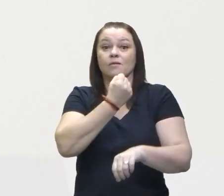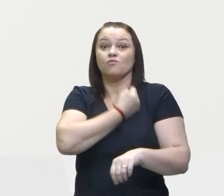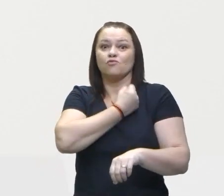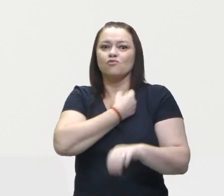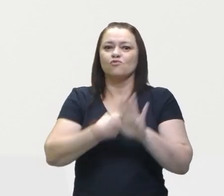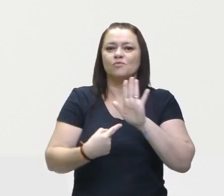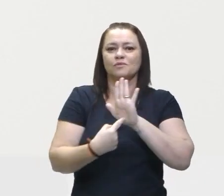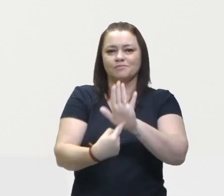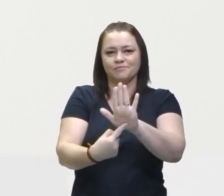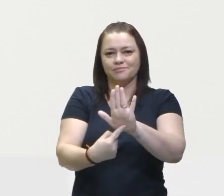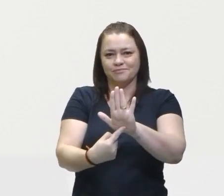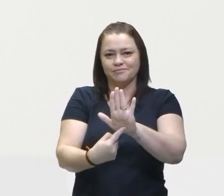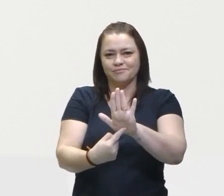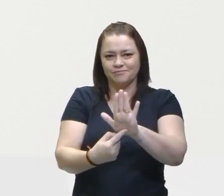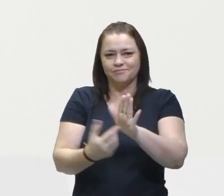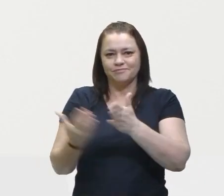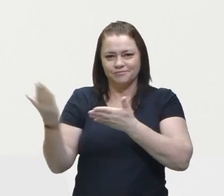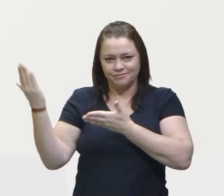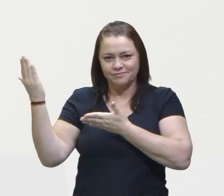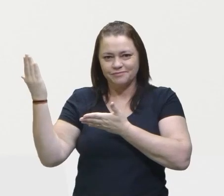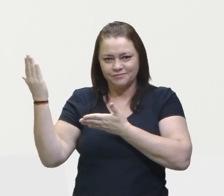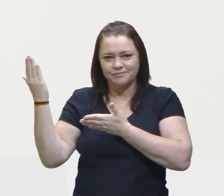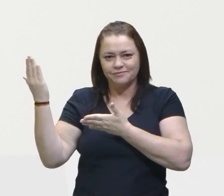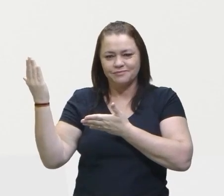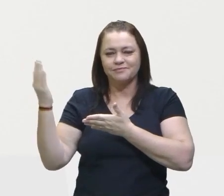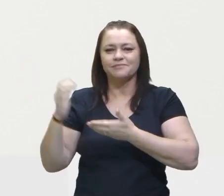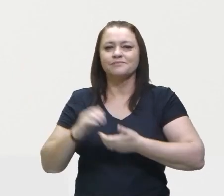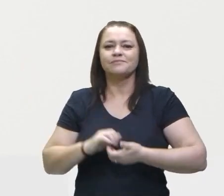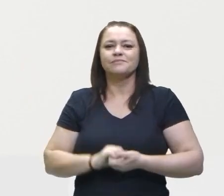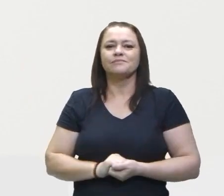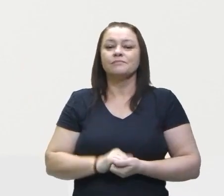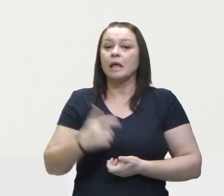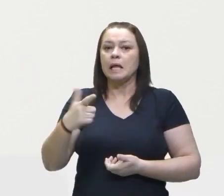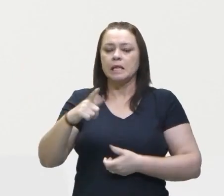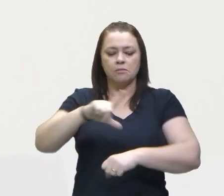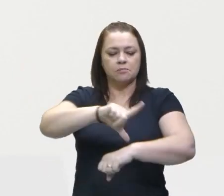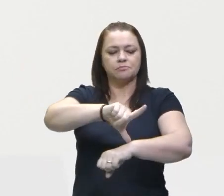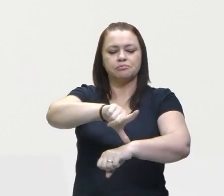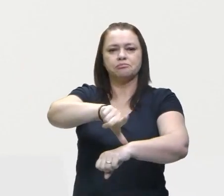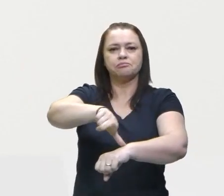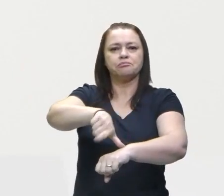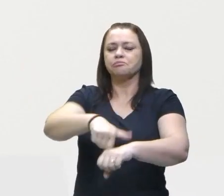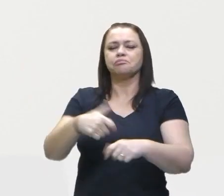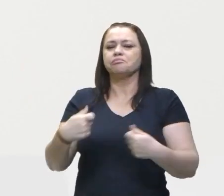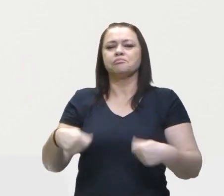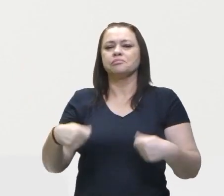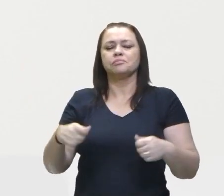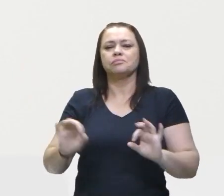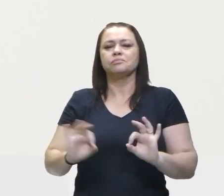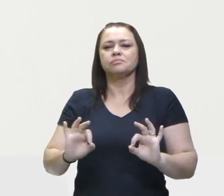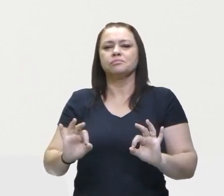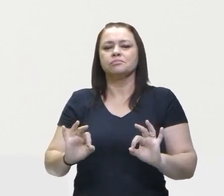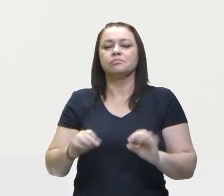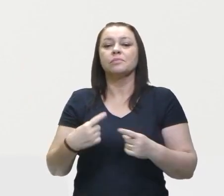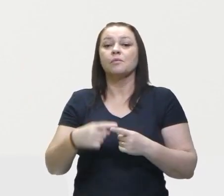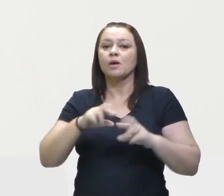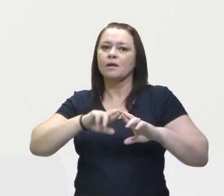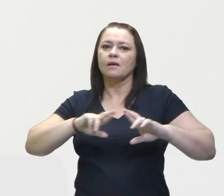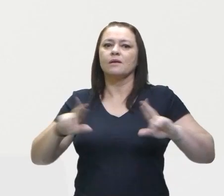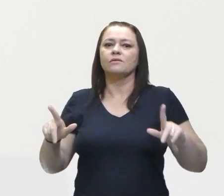Horas e minutos. Ele não tem o ponteiro mais, né? Mas ele está dizendo que